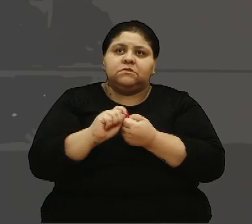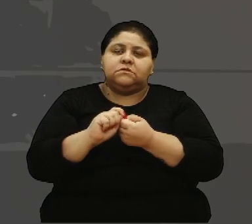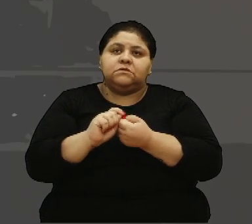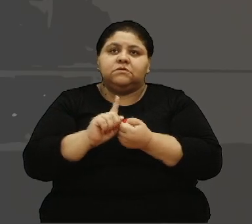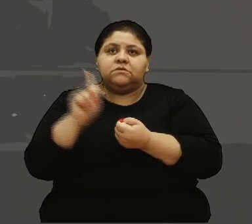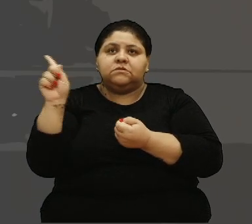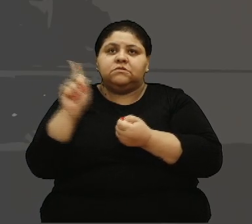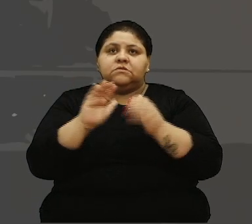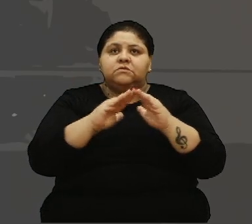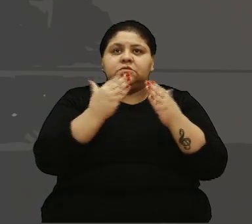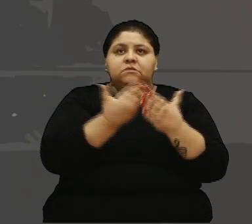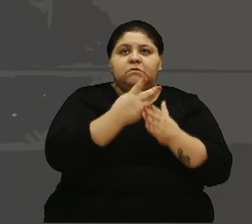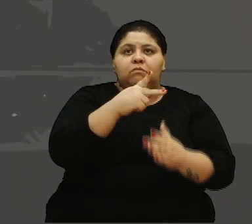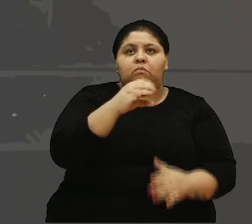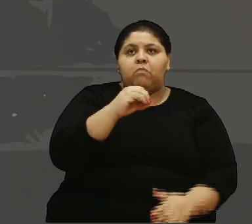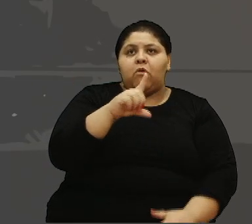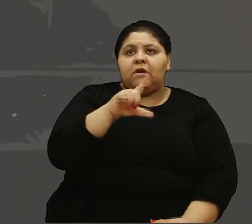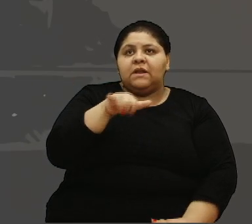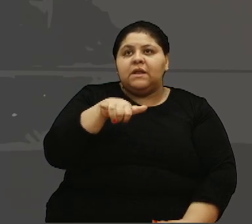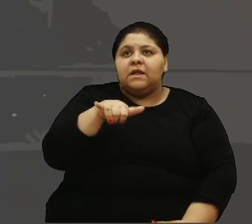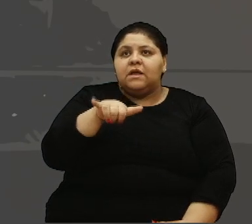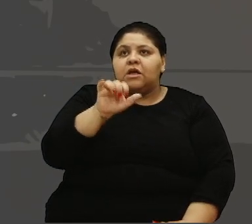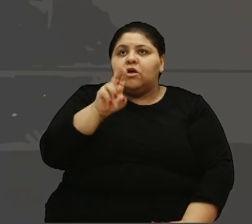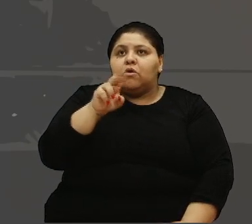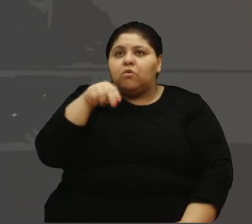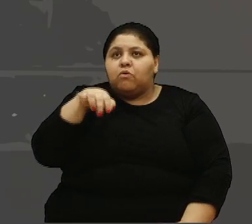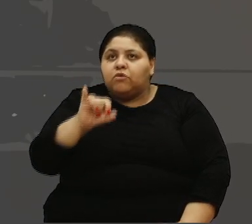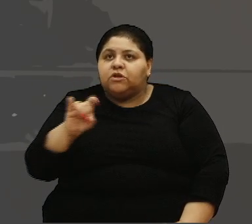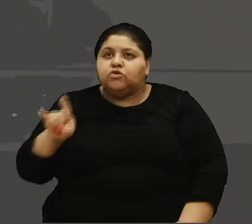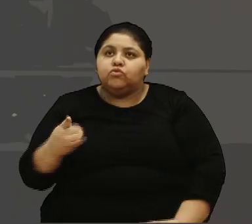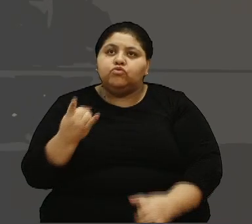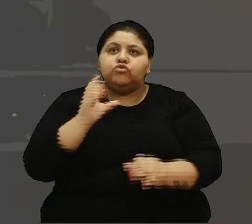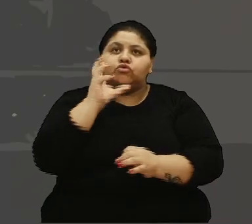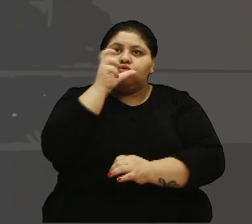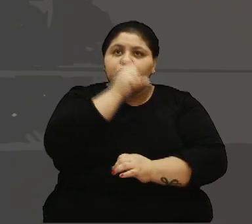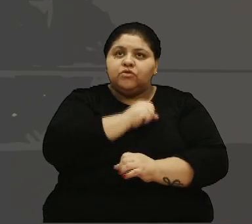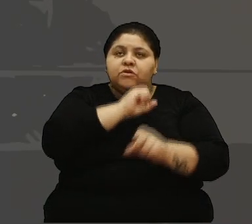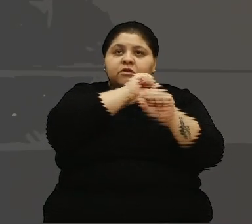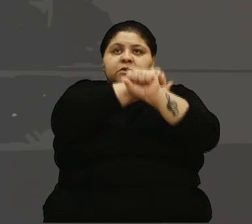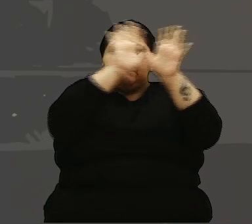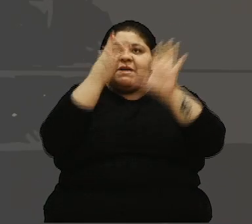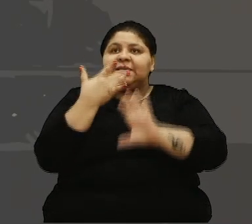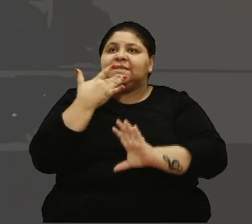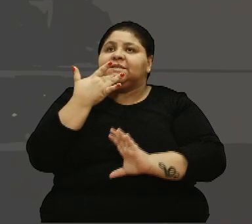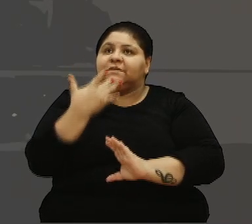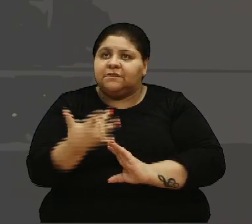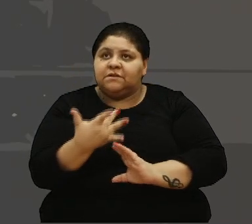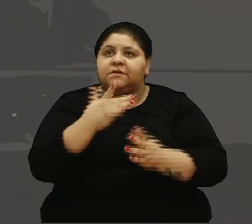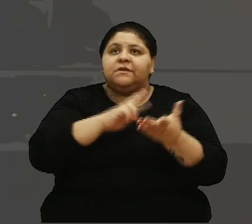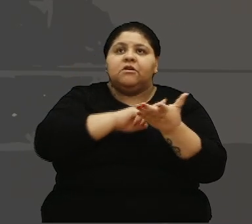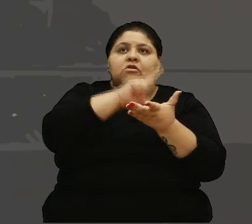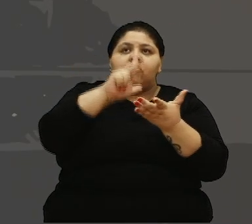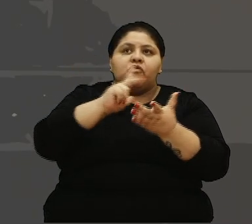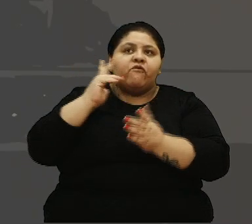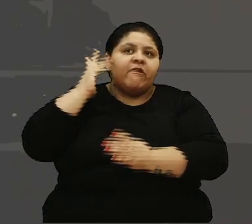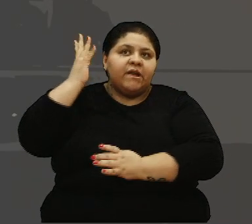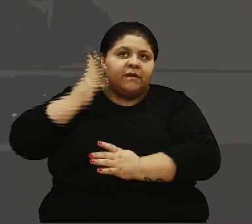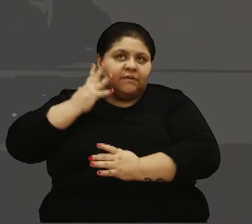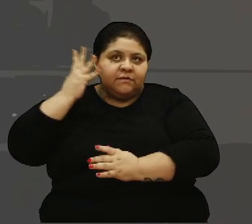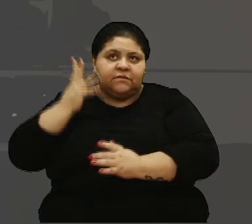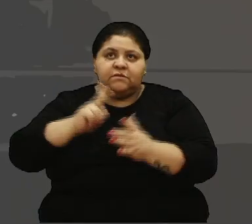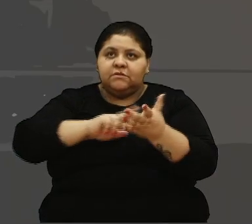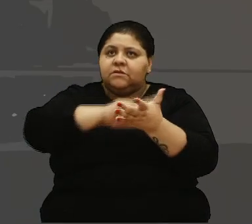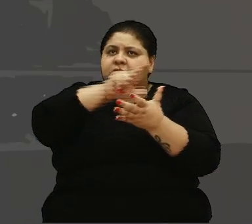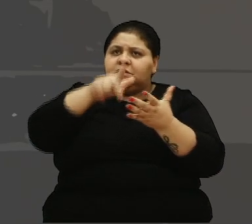no Colégio Poliuni, no último sábado, manhã e tarde, com várias palestras, com